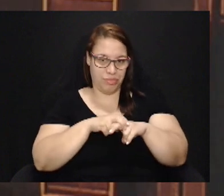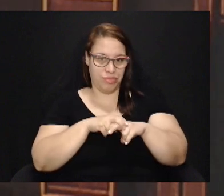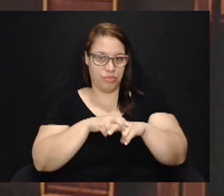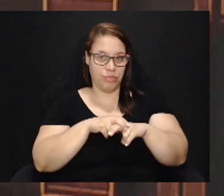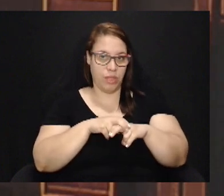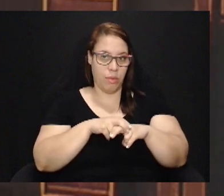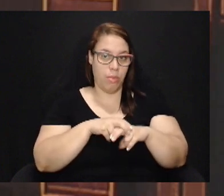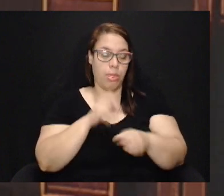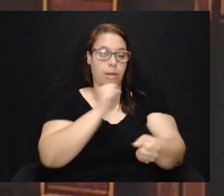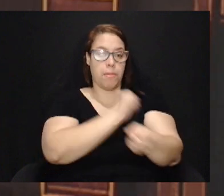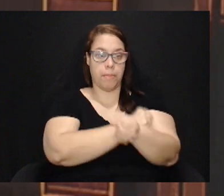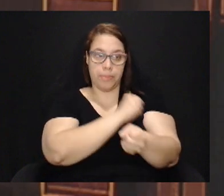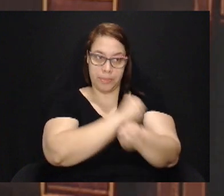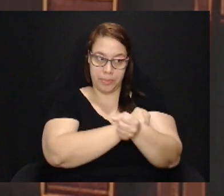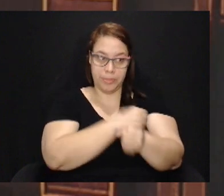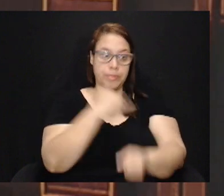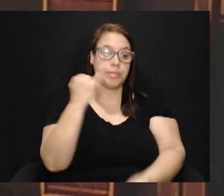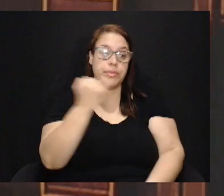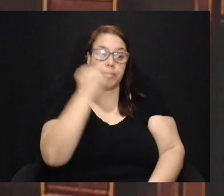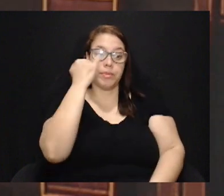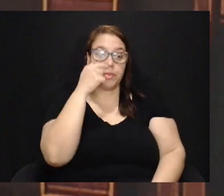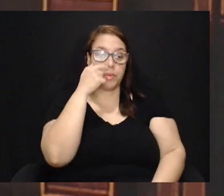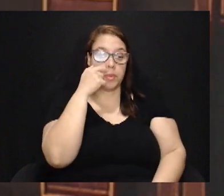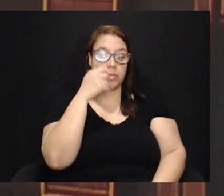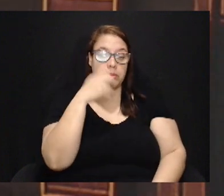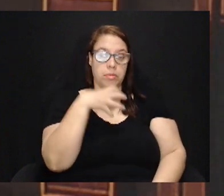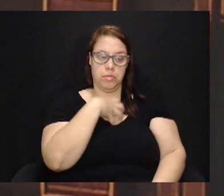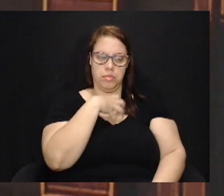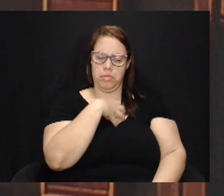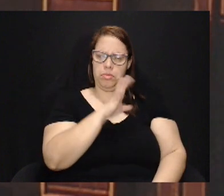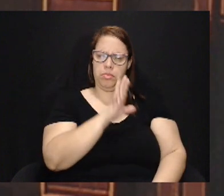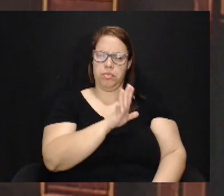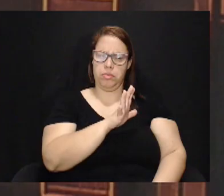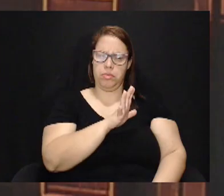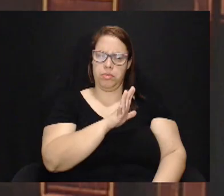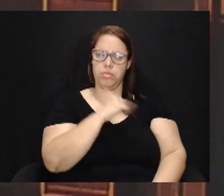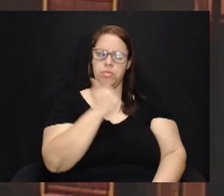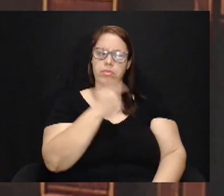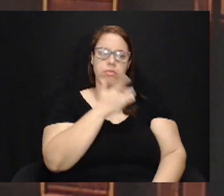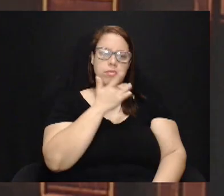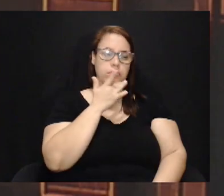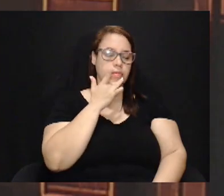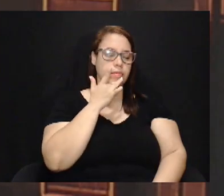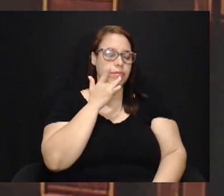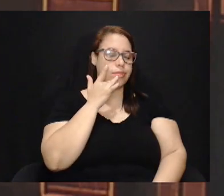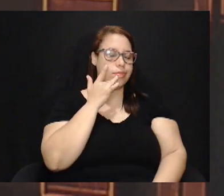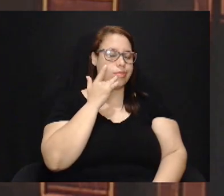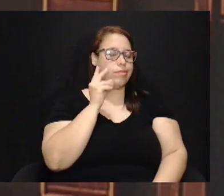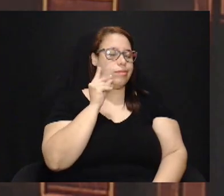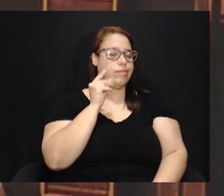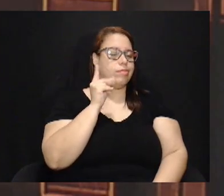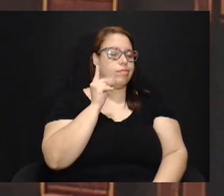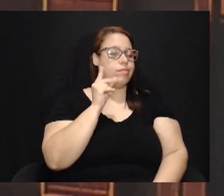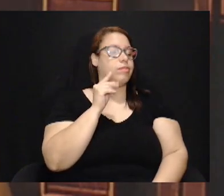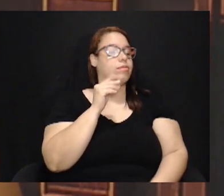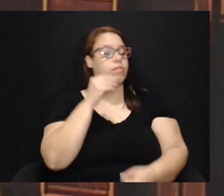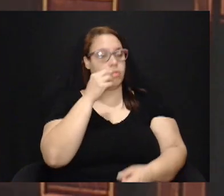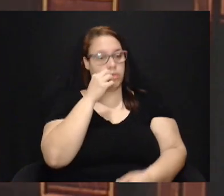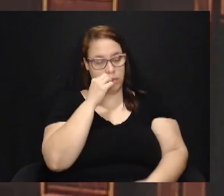vício. É importante dessensibilizar as nossas papilas gustativas para que ao longo do tempo